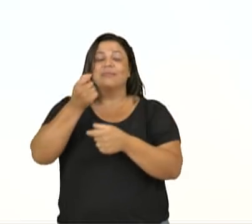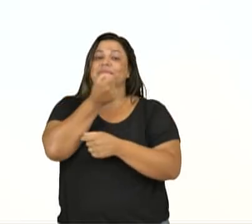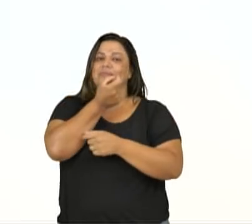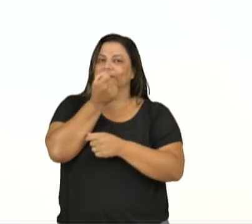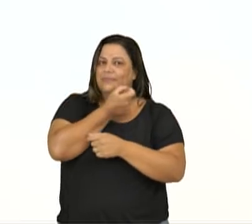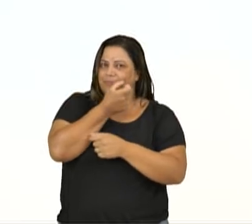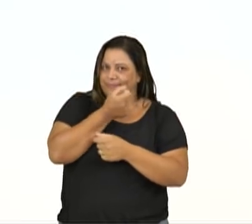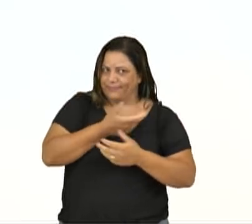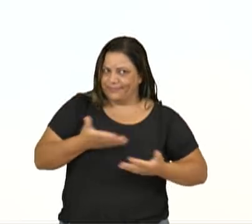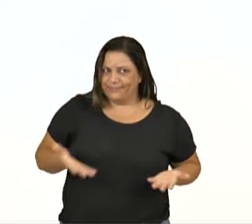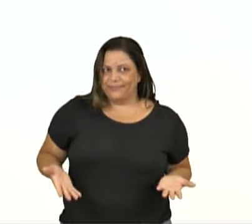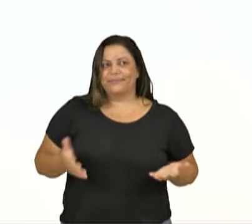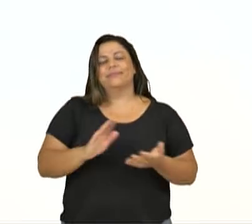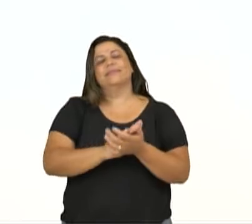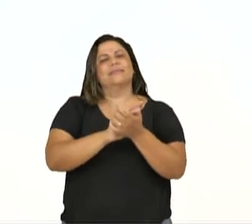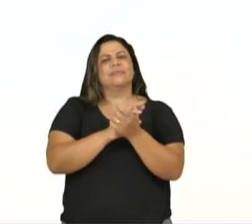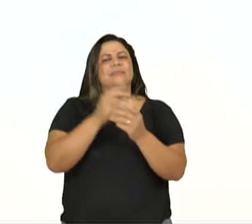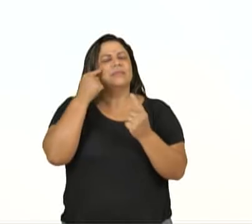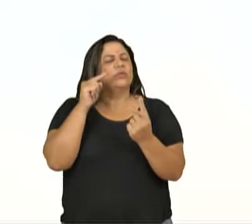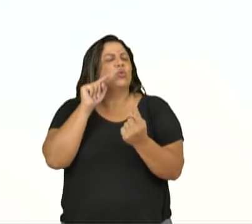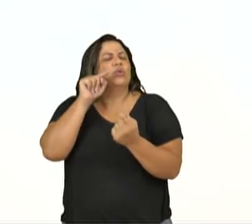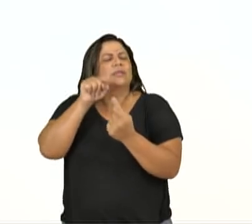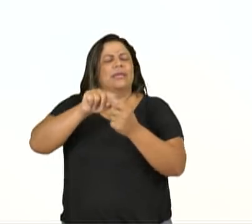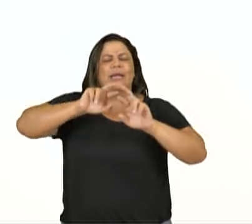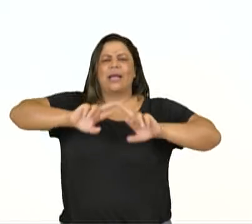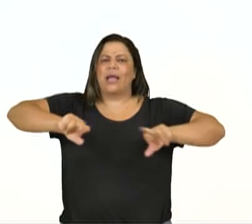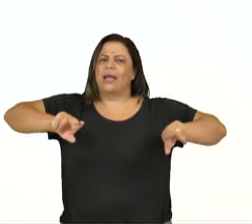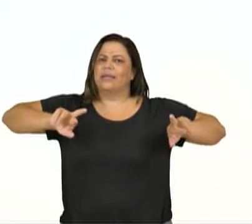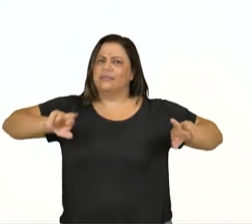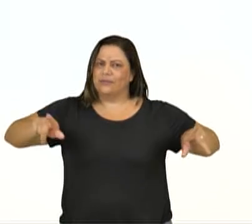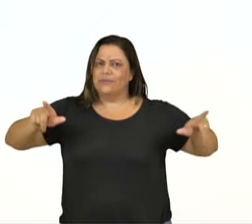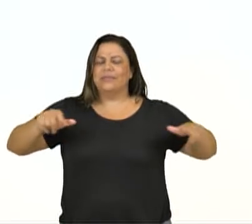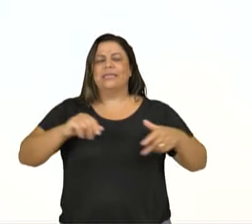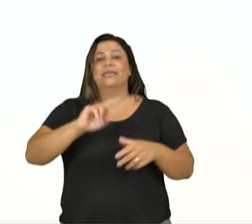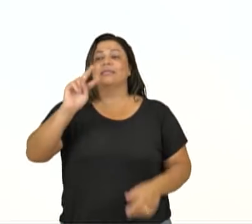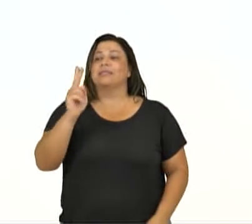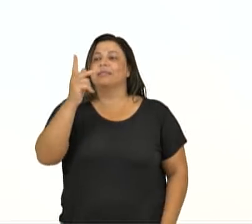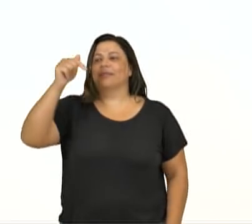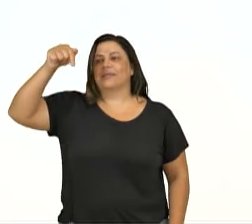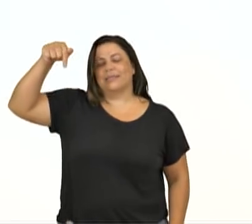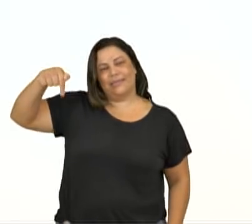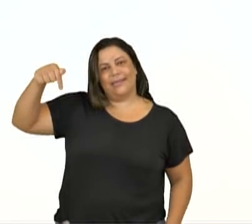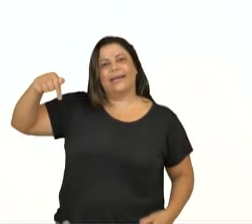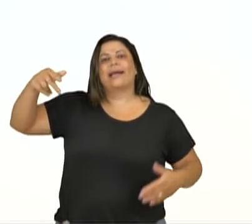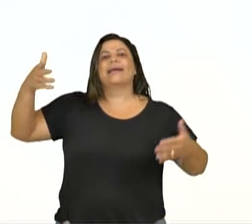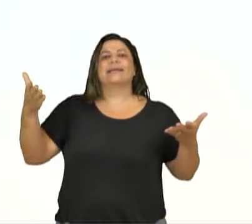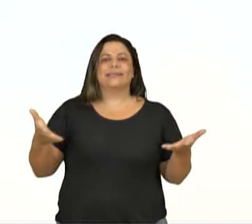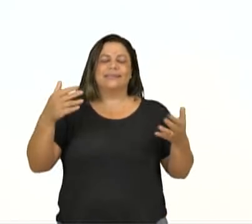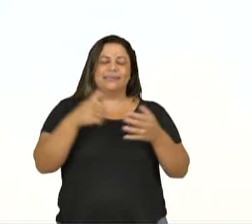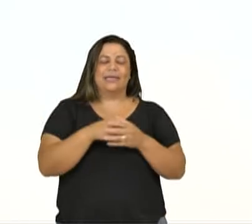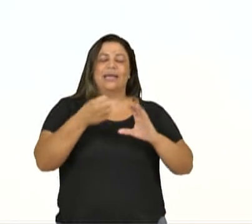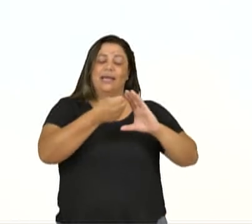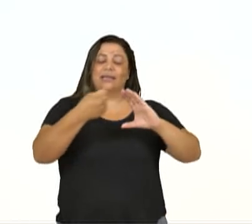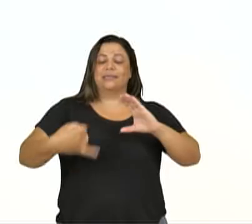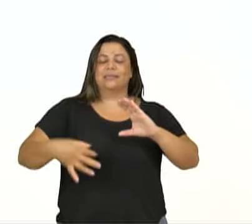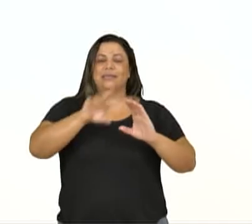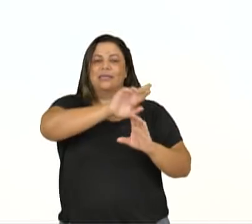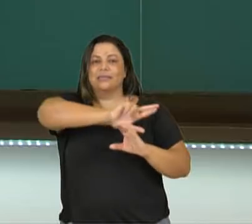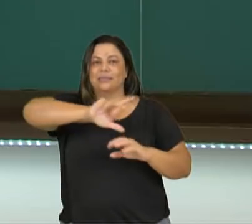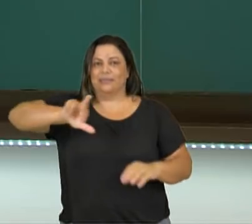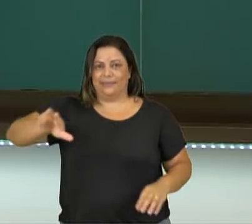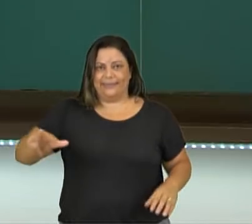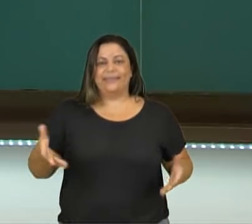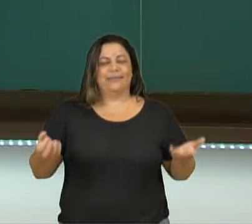vamos identificar a diferença entre HQ e charge e explorar as características composicionais desses